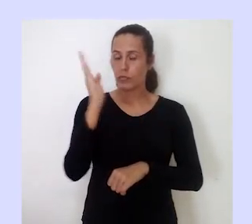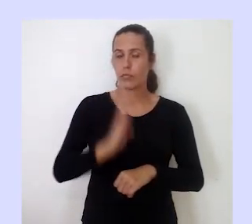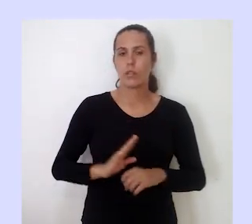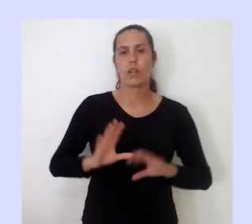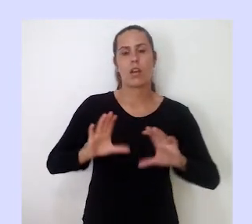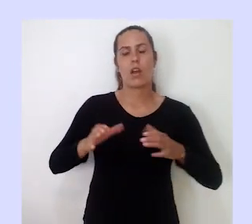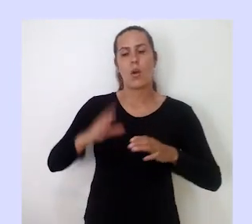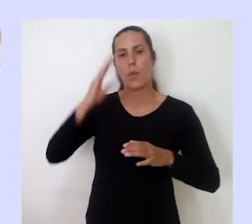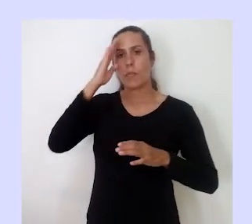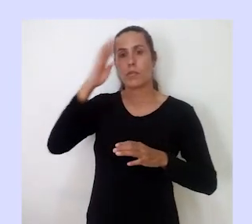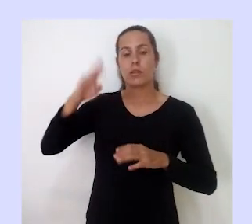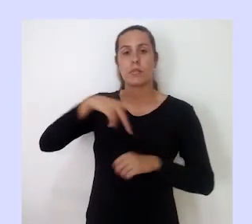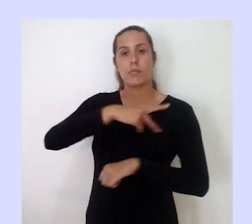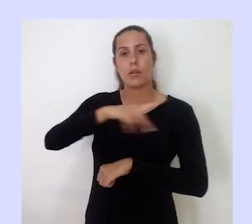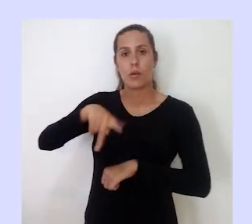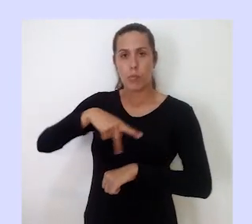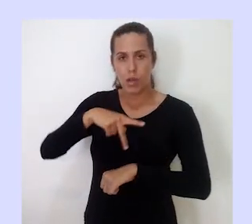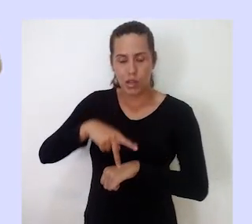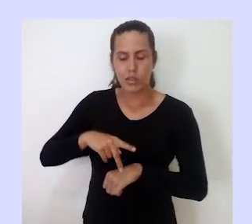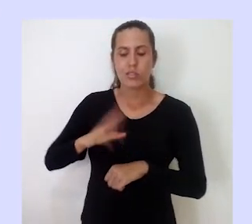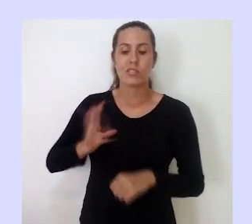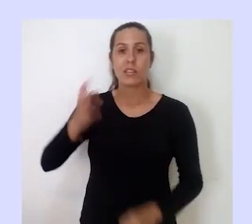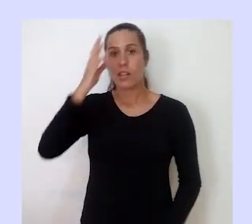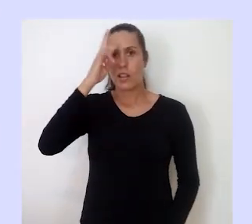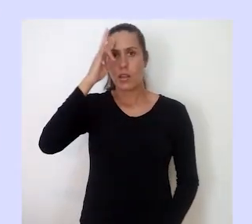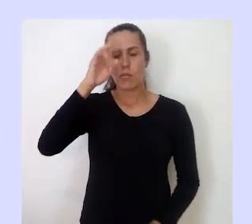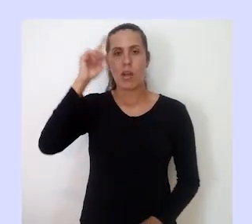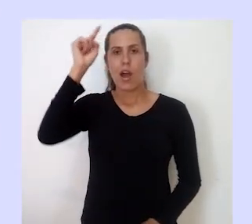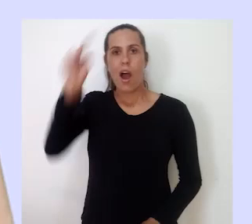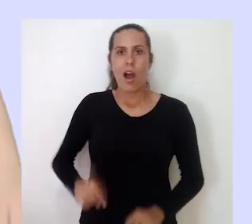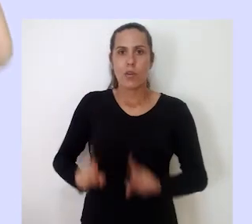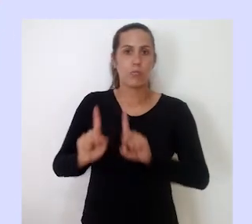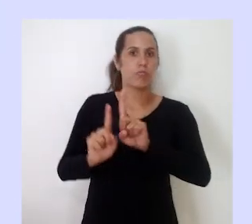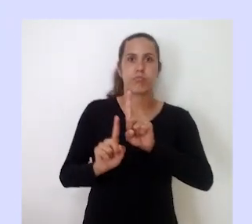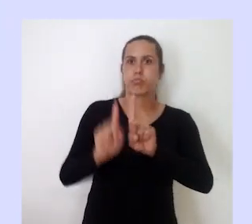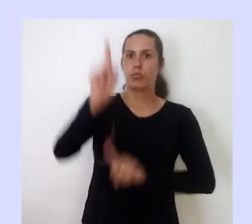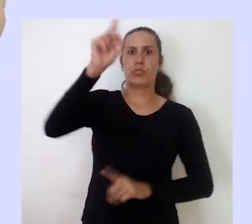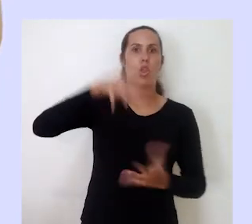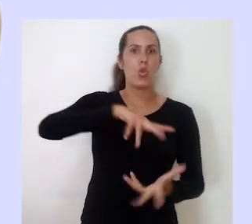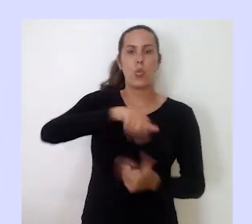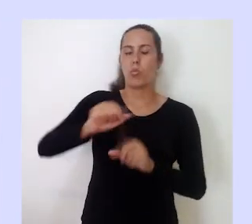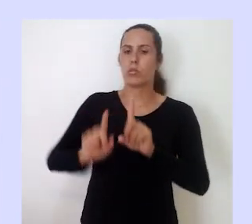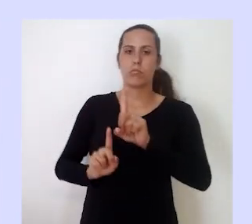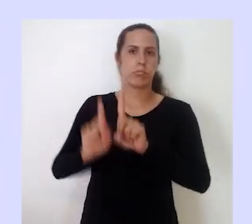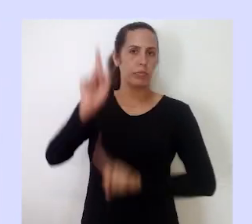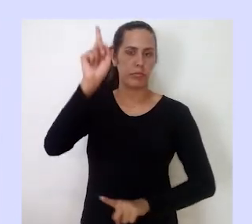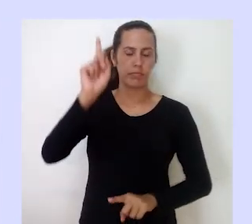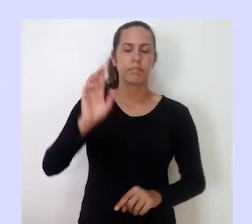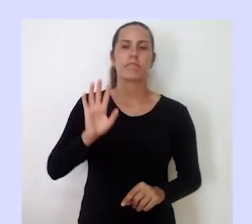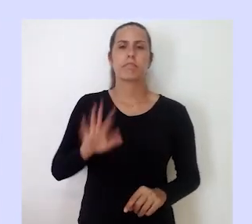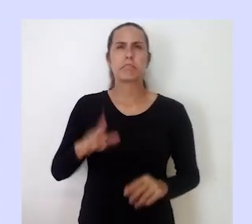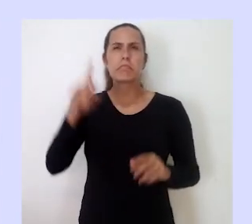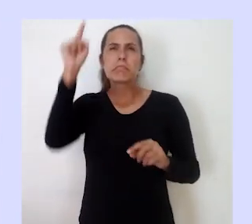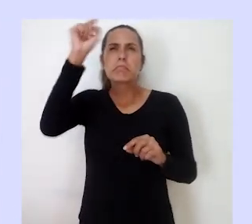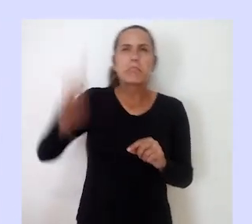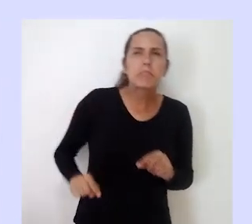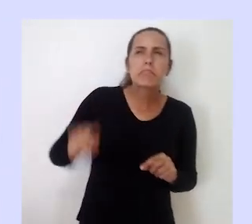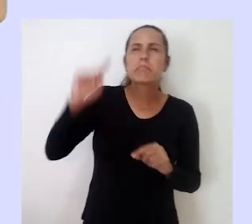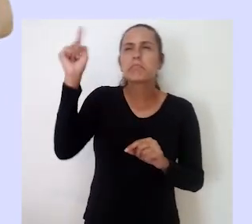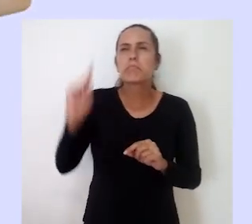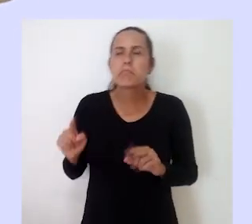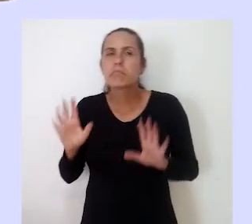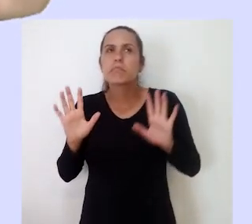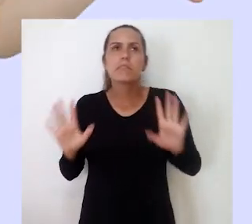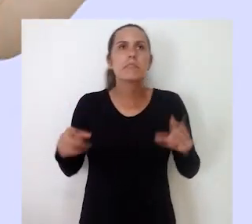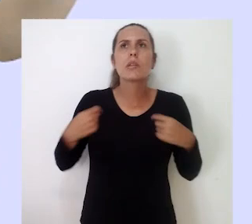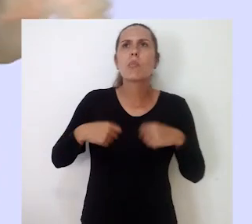mundo de incidência de raio. Está chovendo, está trovejando, está relampejando, não tem para